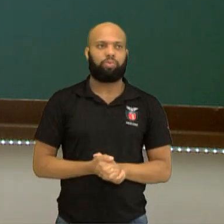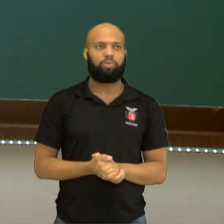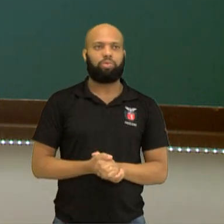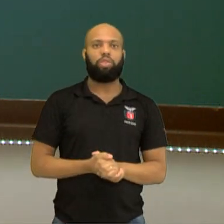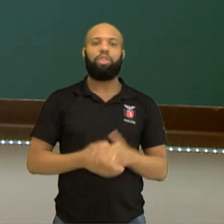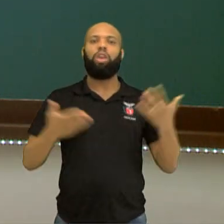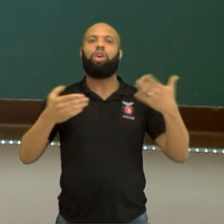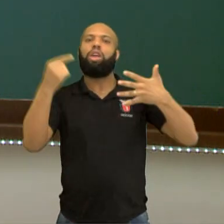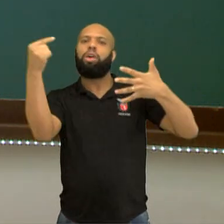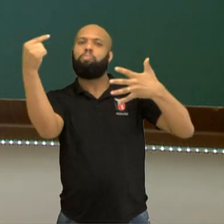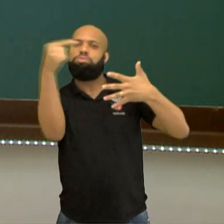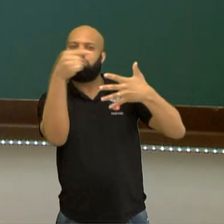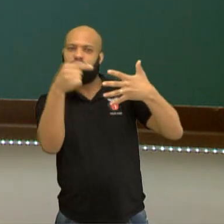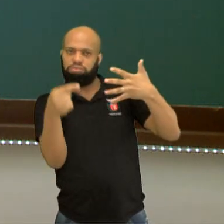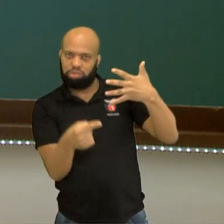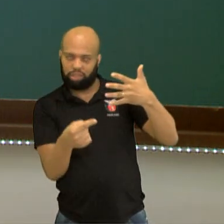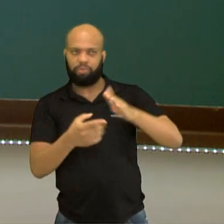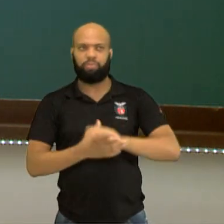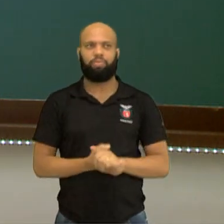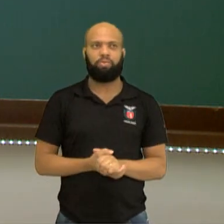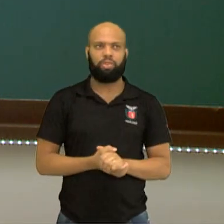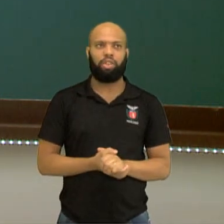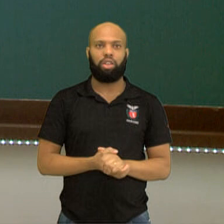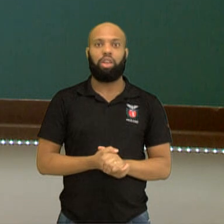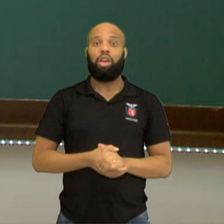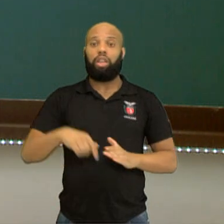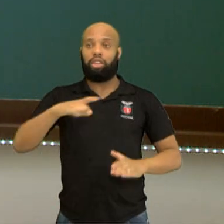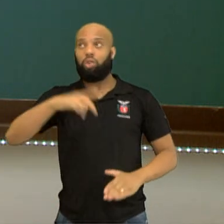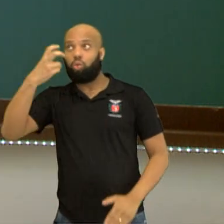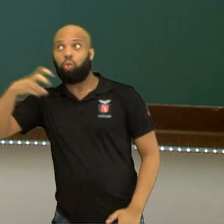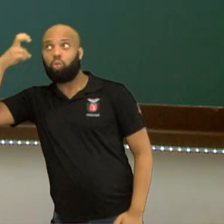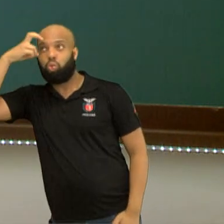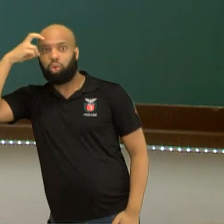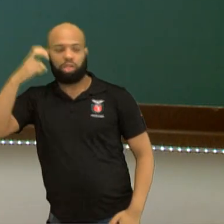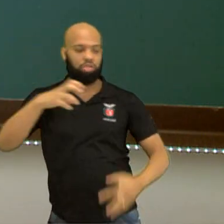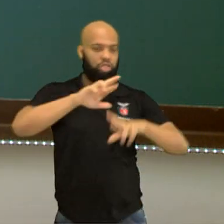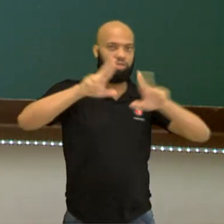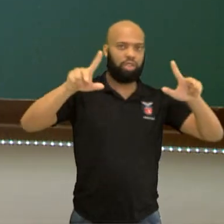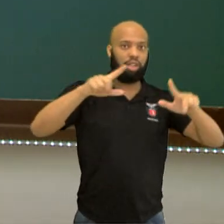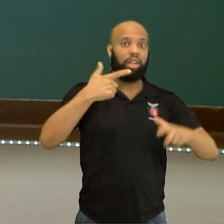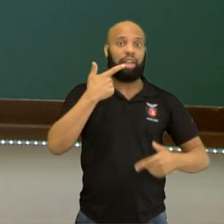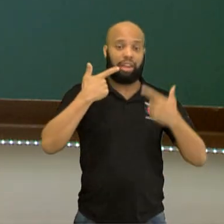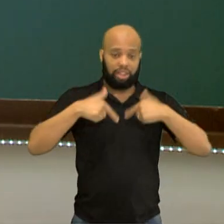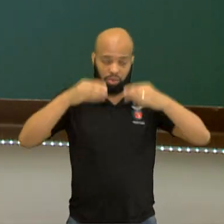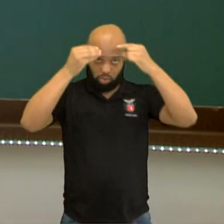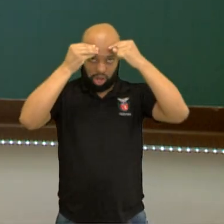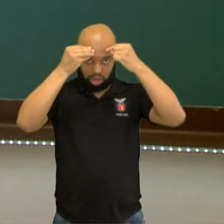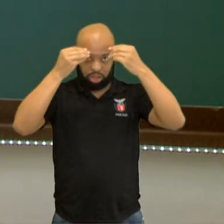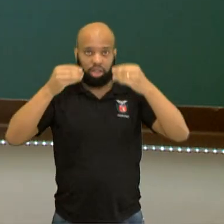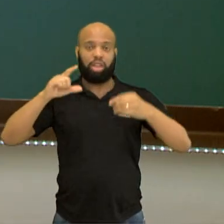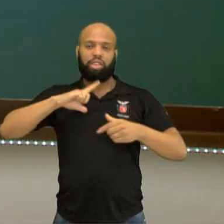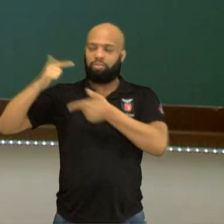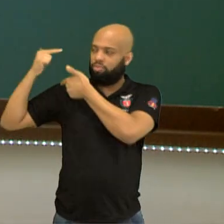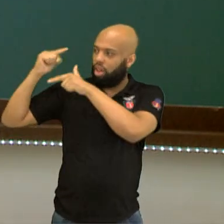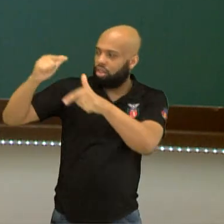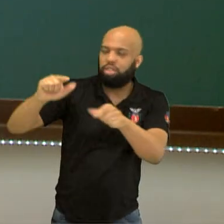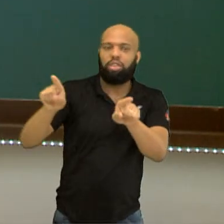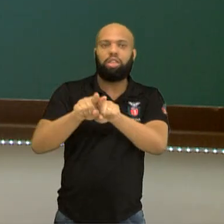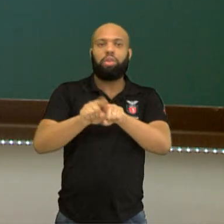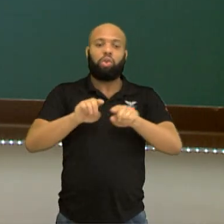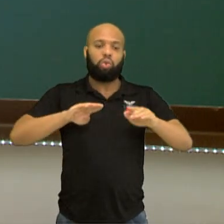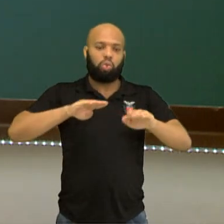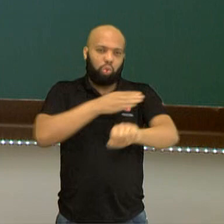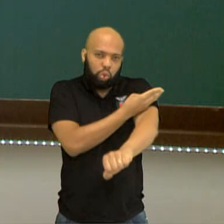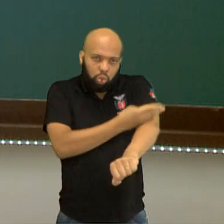que aspectos nós consideramos para diferentes culturas? A linguagem, as tradições, os costumes,